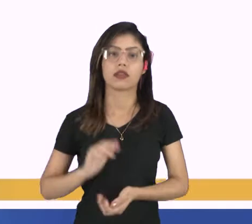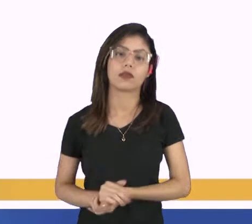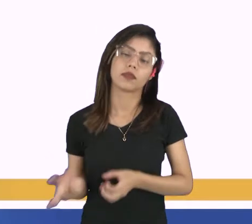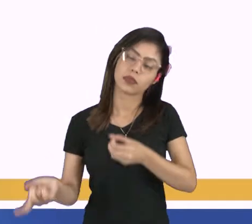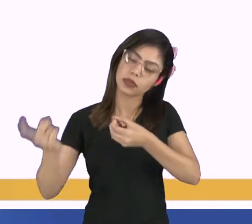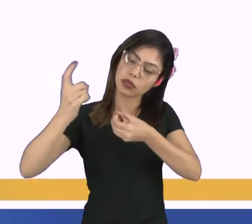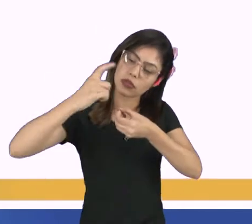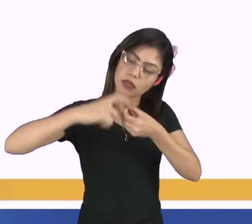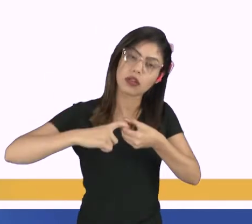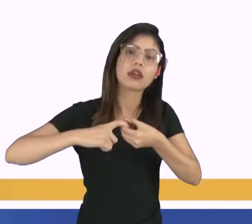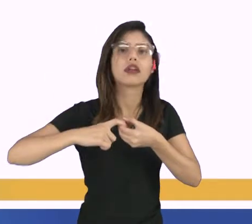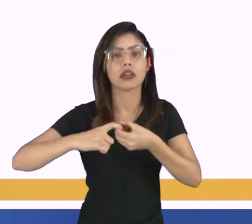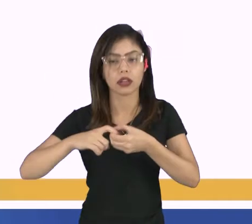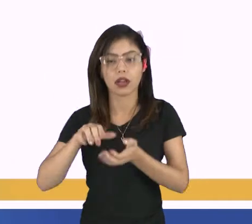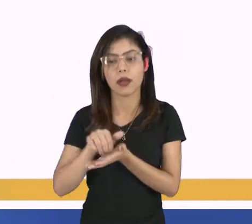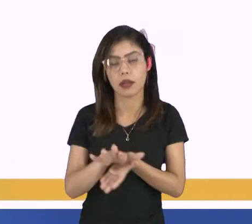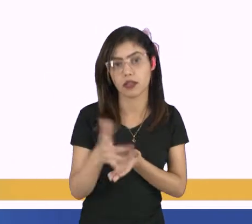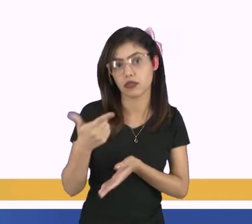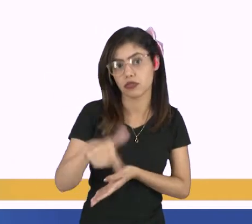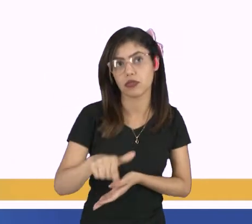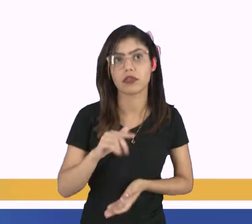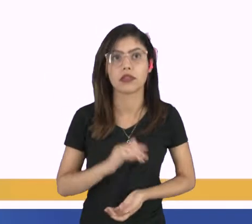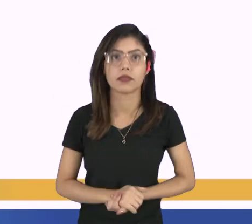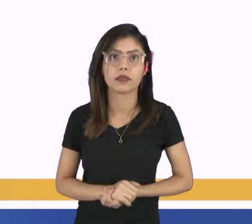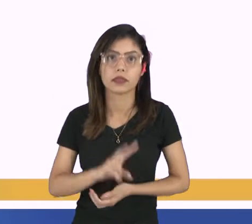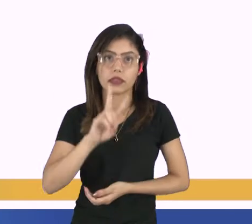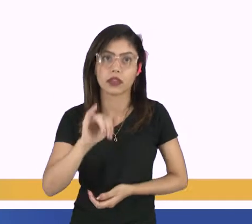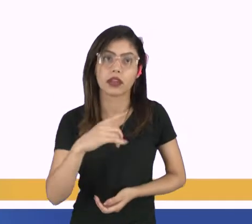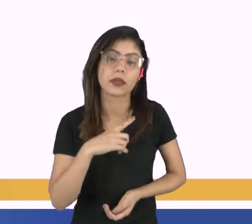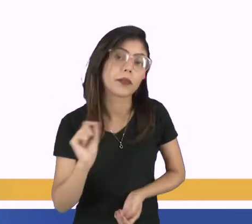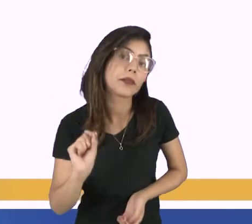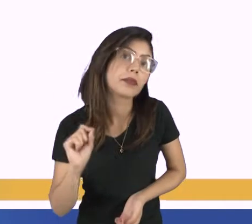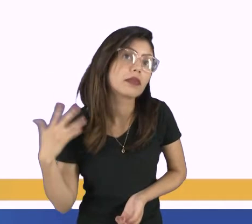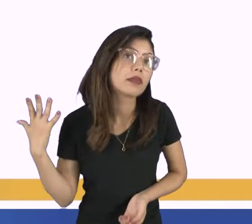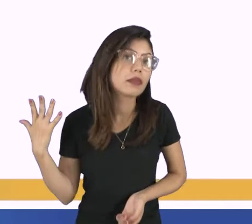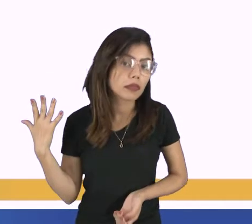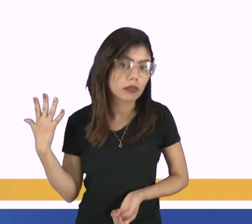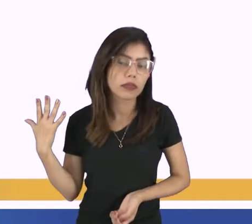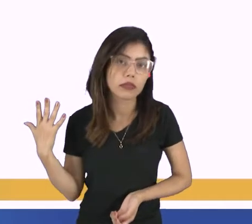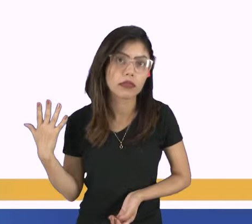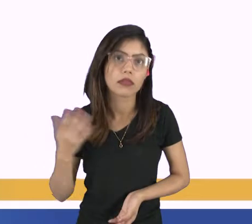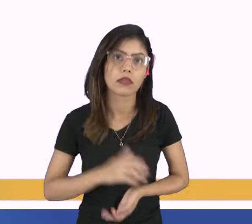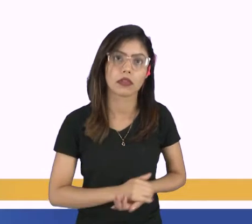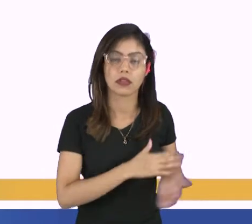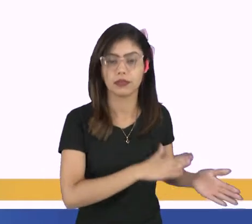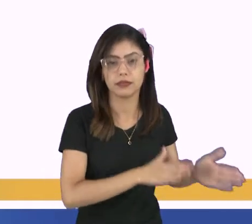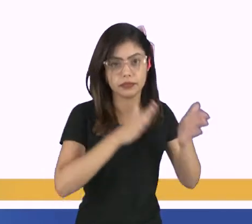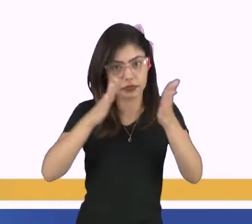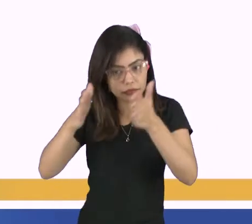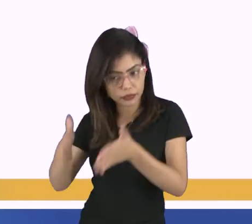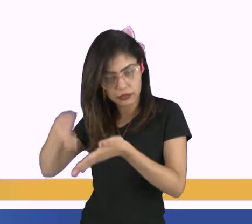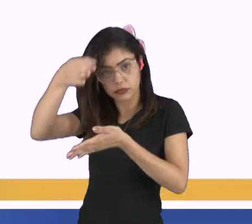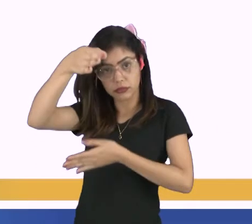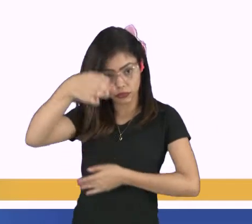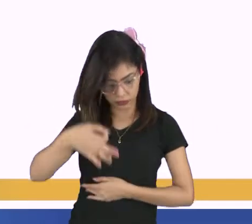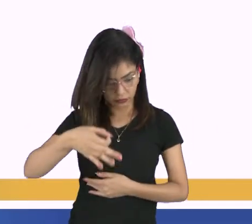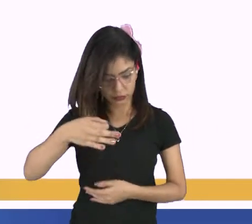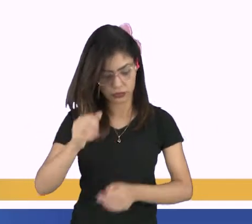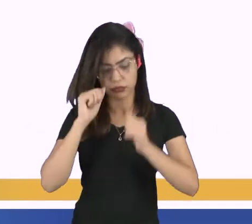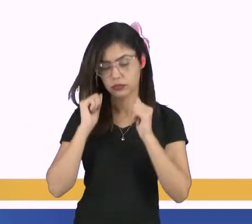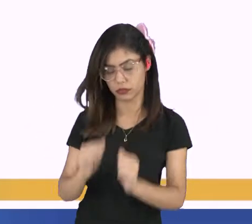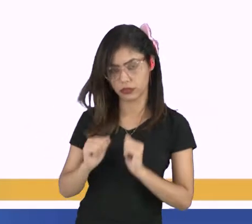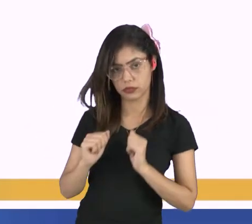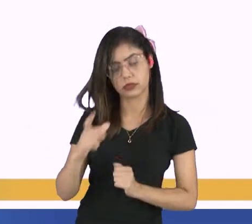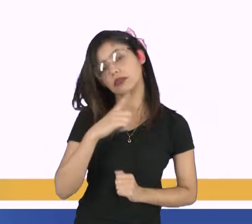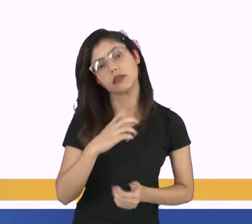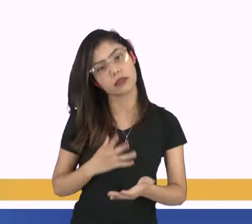que ela é utilizada, ela passa a ser descartada novamente. E aí, o que tem que ocorrer? Tem que ser destinada, para o local adequado para que possa